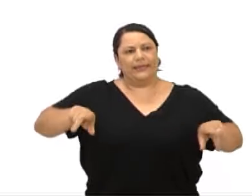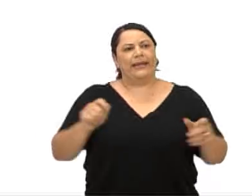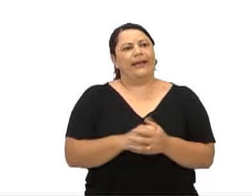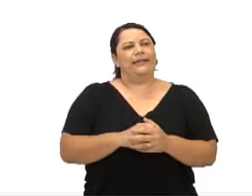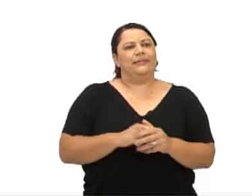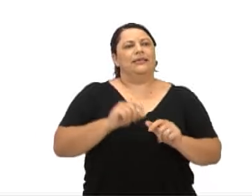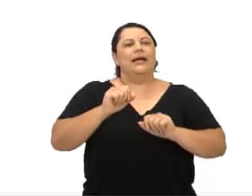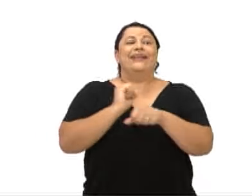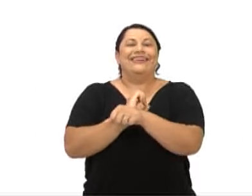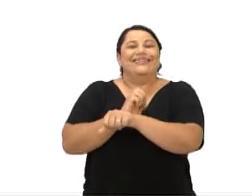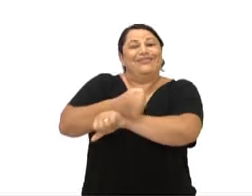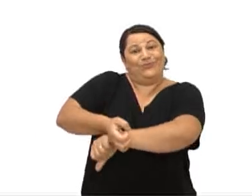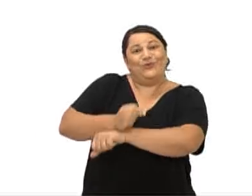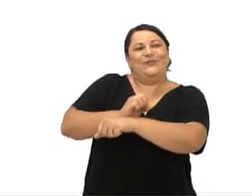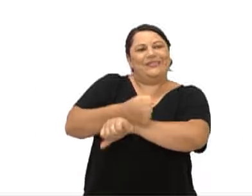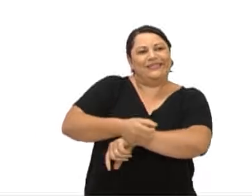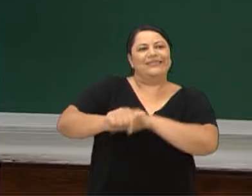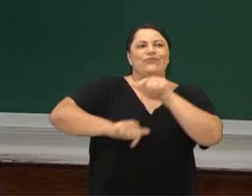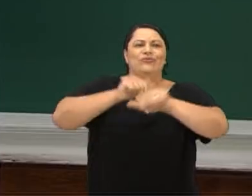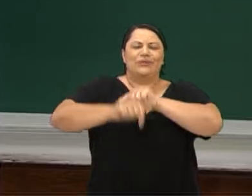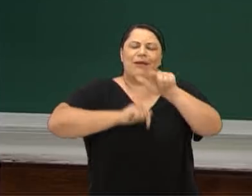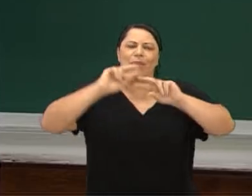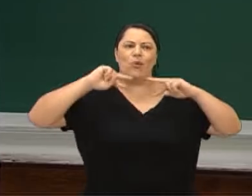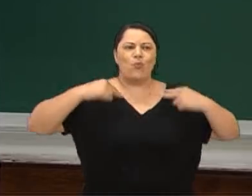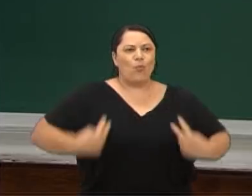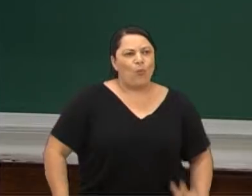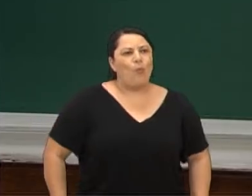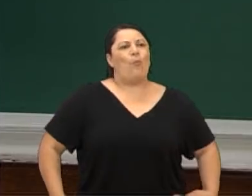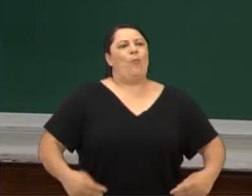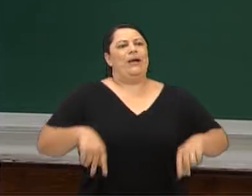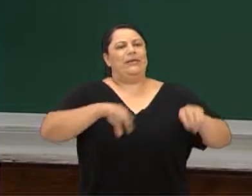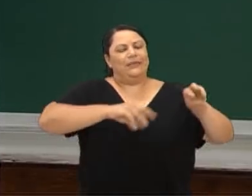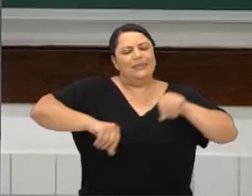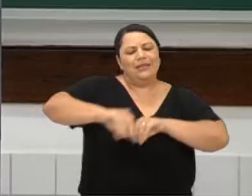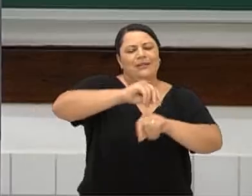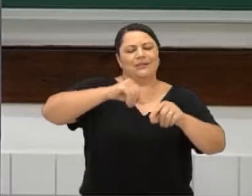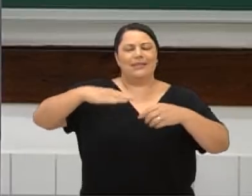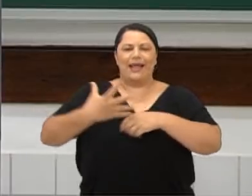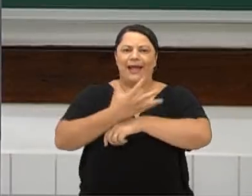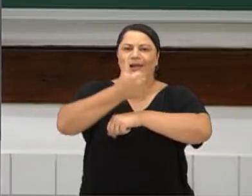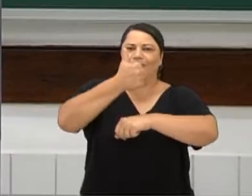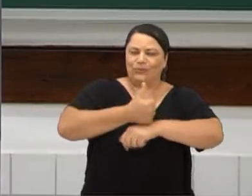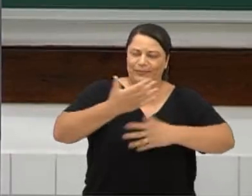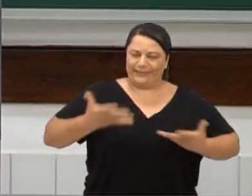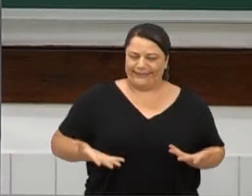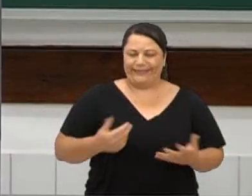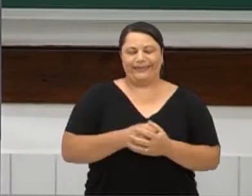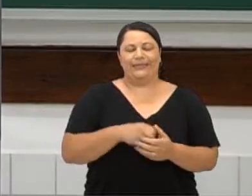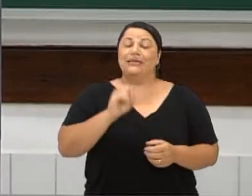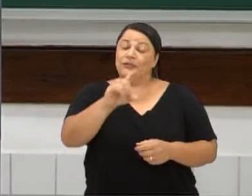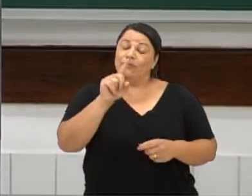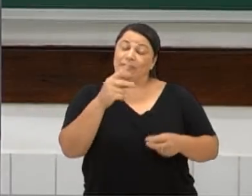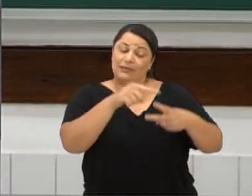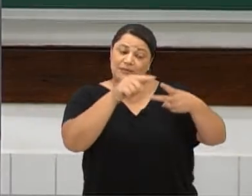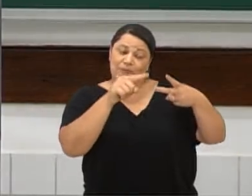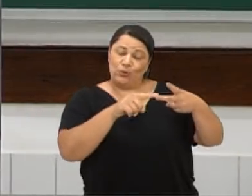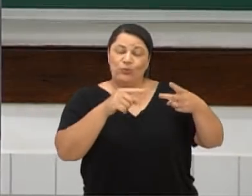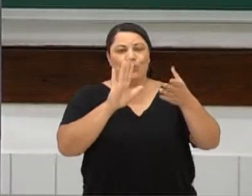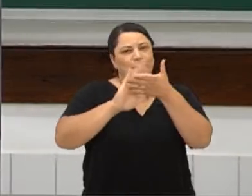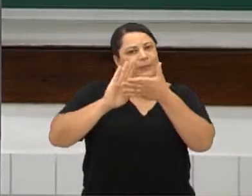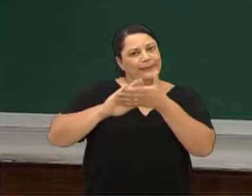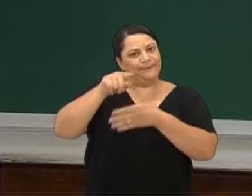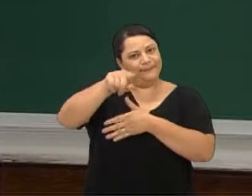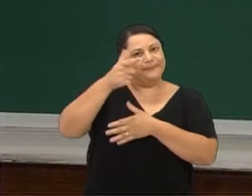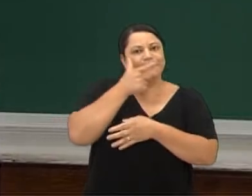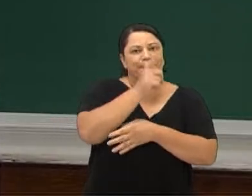dominadas. Então, se você escreveu 2 entre esses 5 apresentados aqui, parabéns, você acertou a questão.